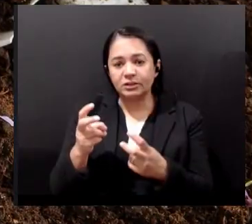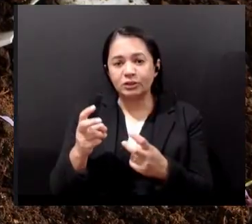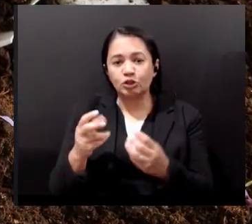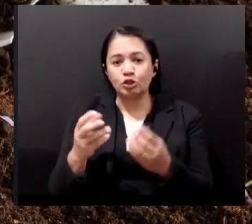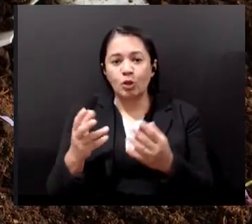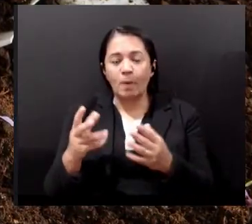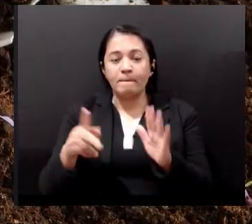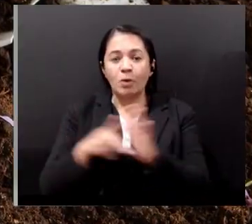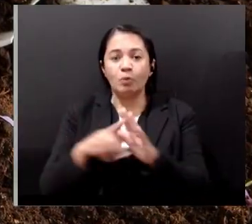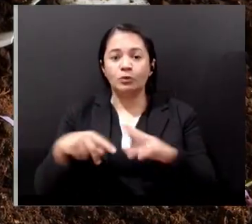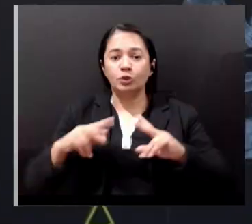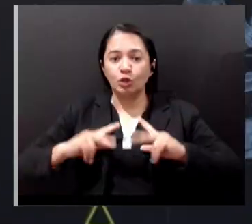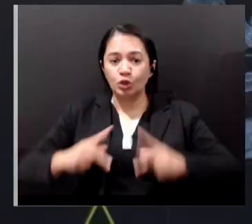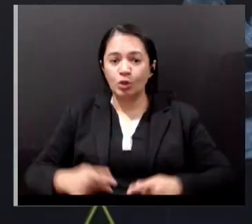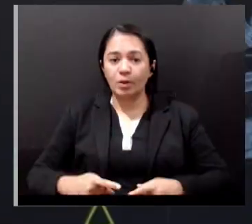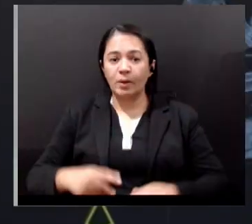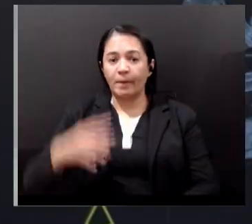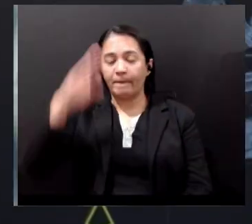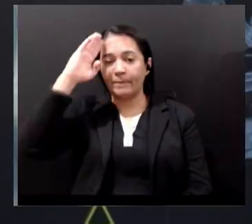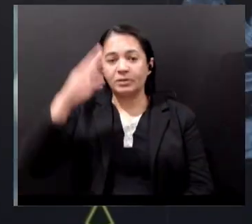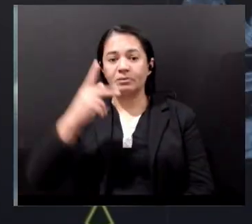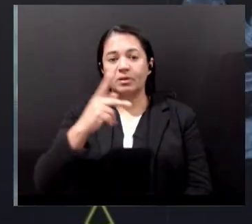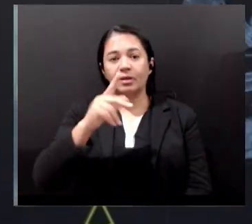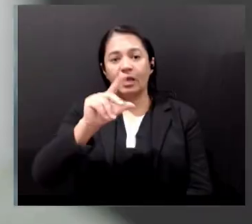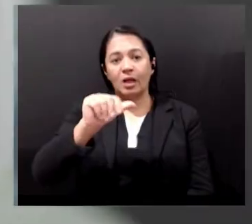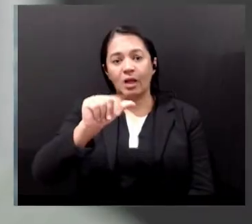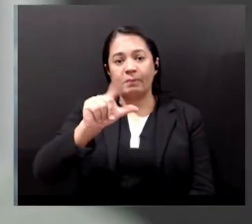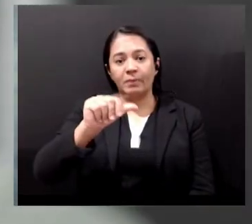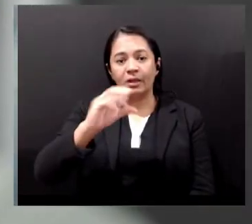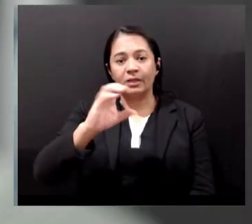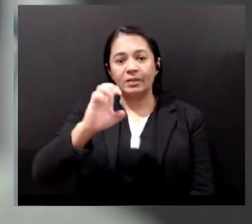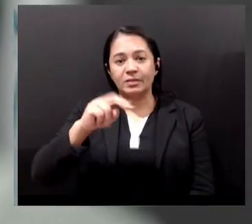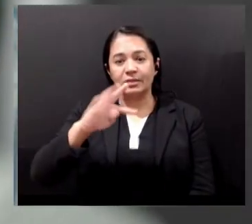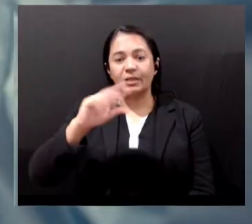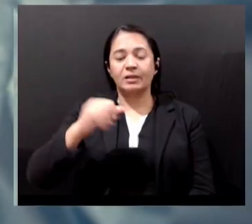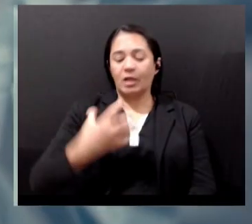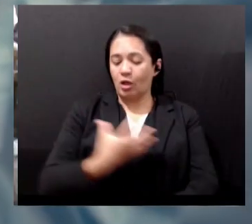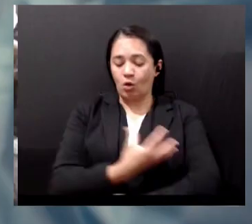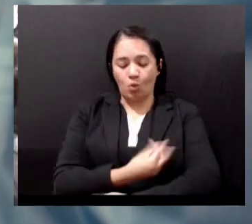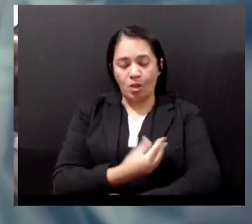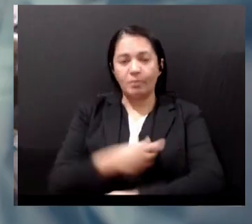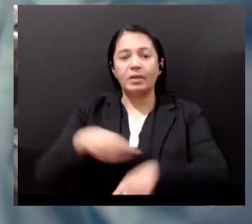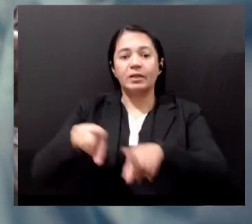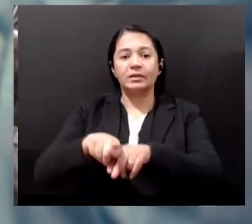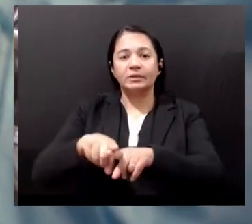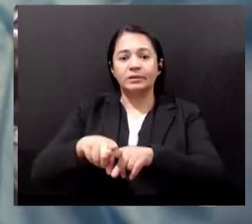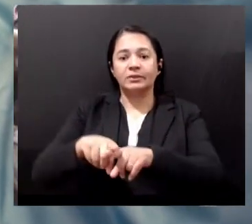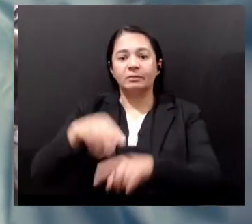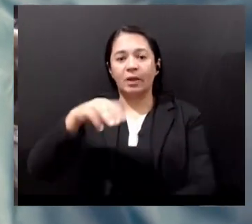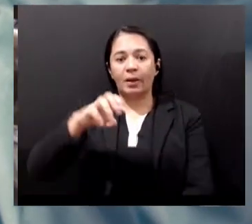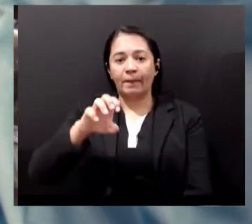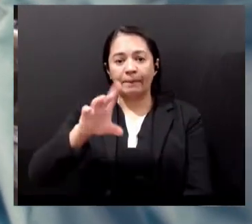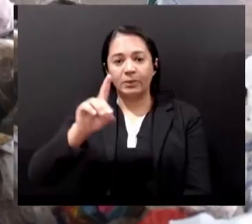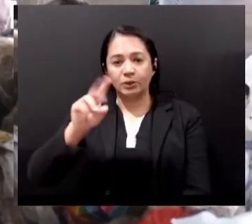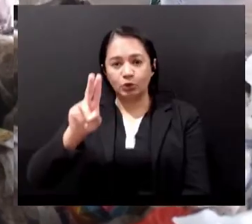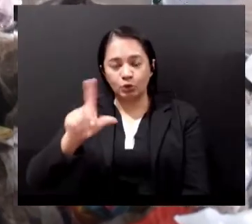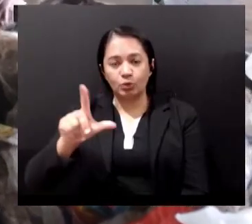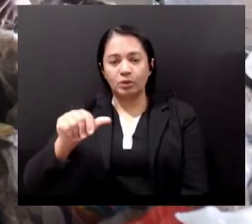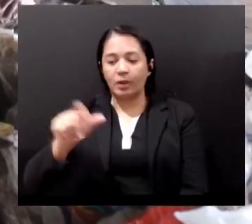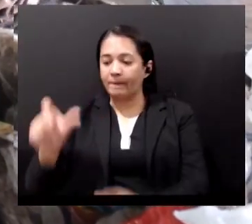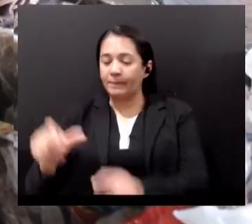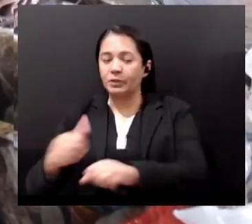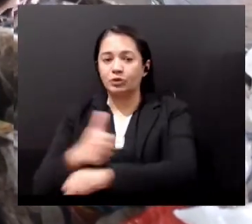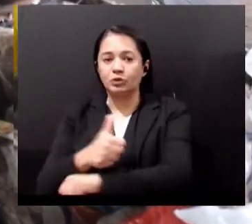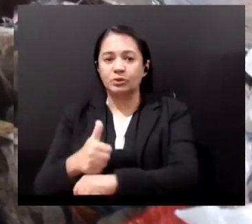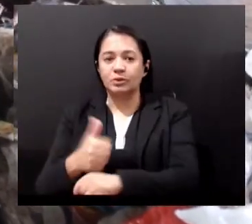tecidos e fluidos humanos, incluindo a placenta, o leite materno e até mesmo medula óssea.